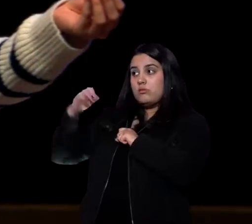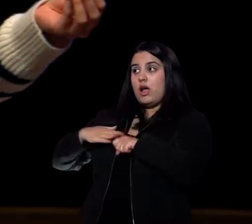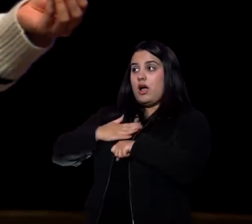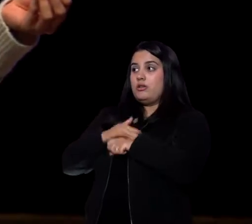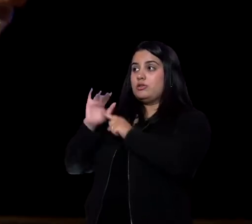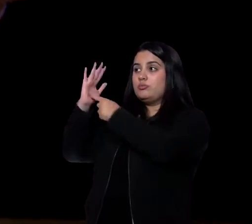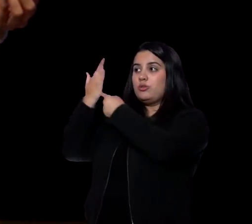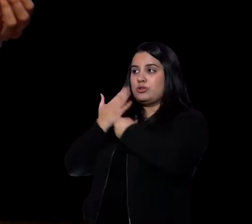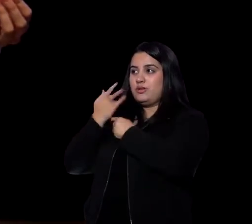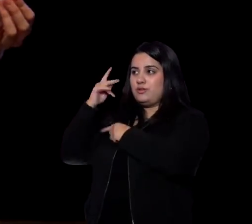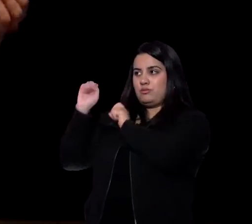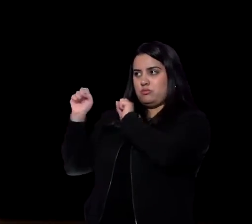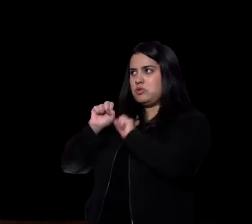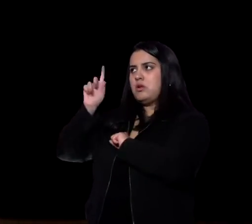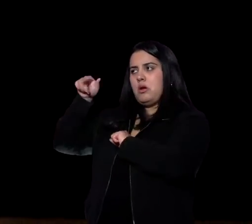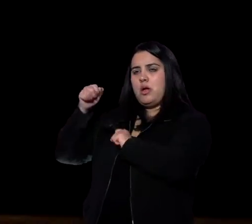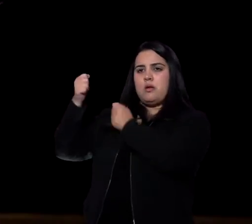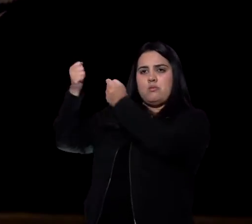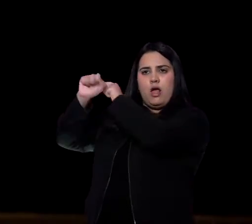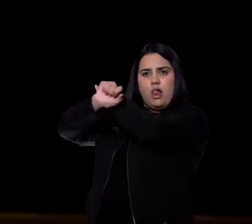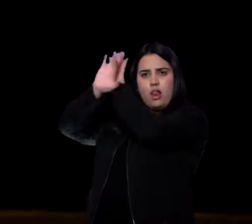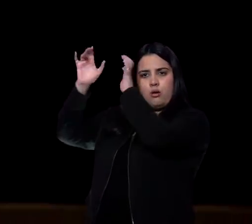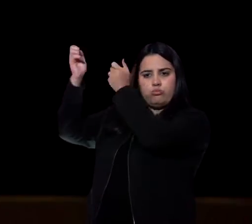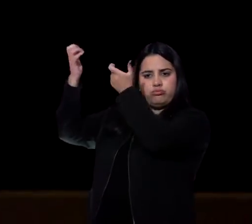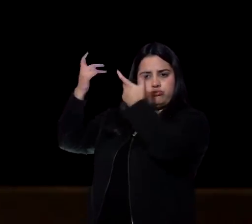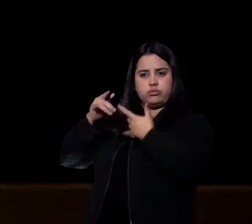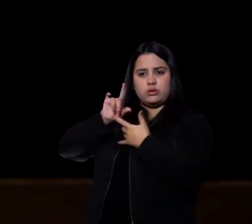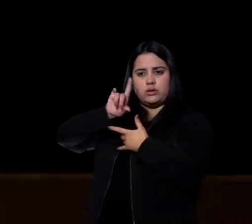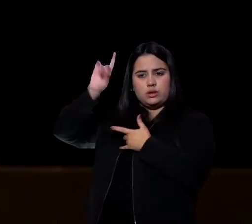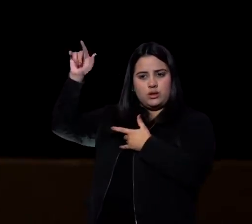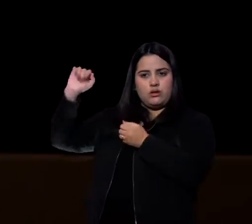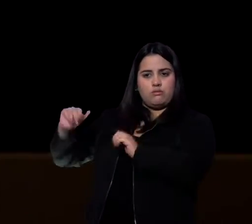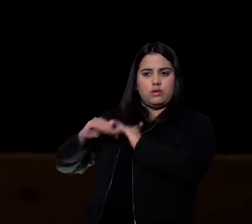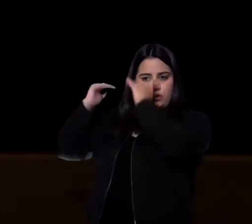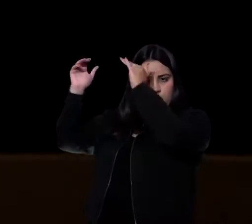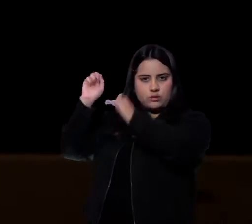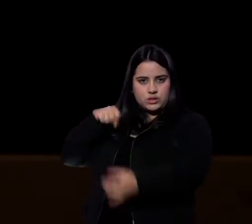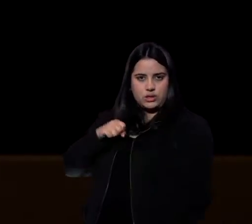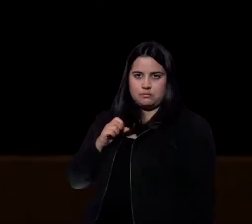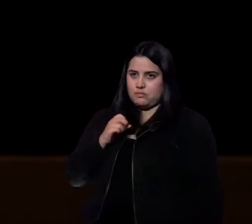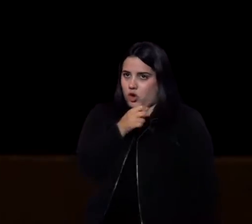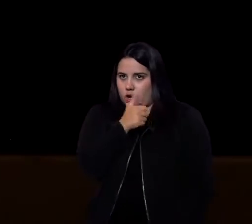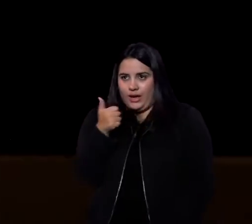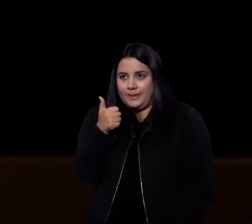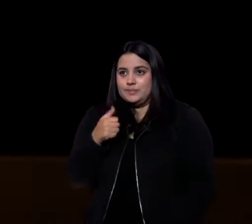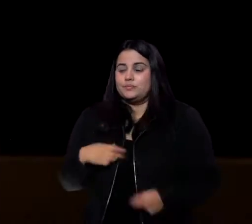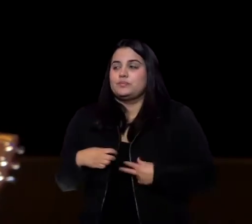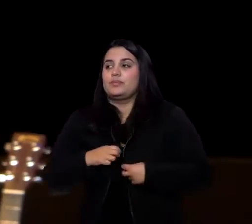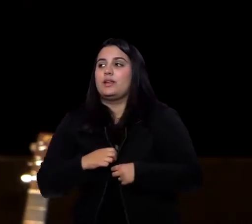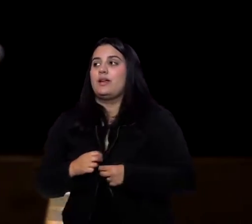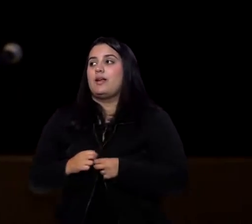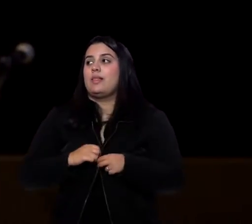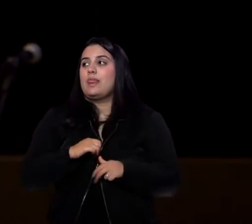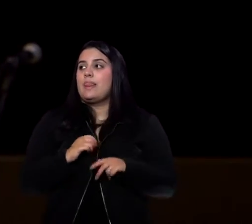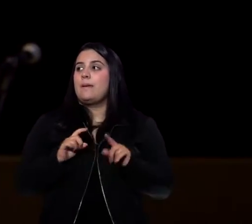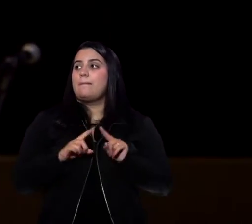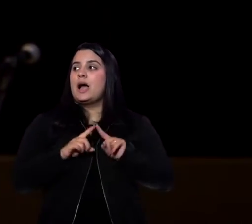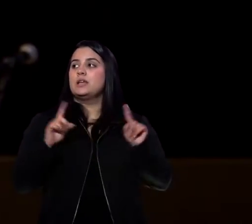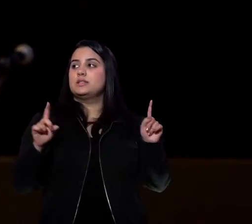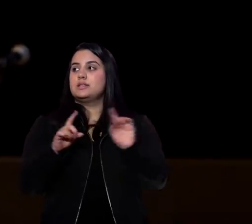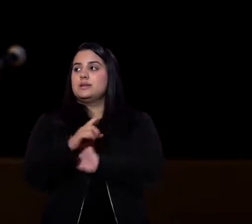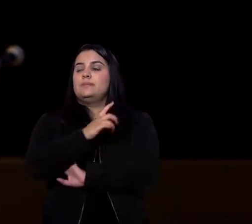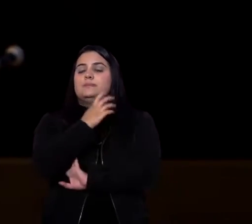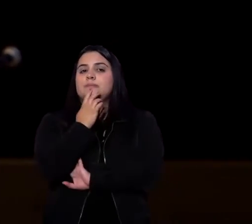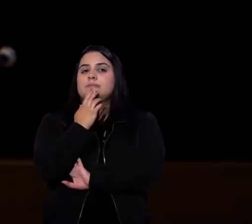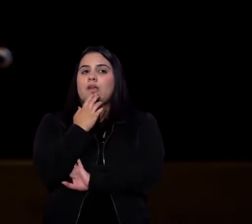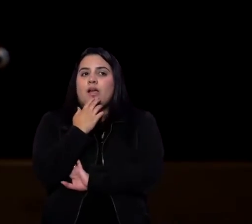mostrar pra gente que Ele é poderoso, que Ele é soberano, que Ele é Deus, e tudo certo. Só que, quando a